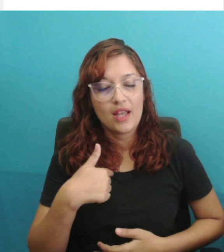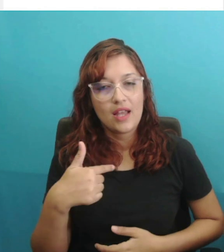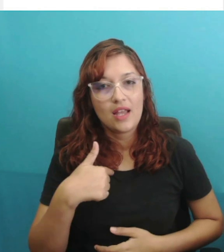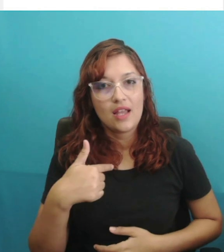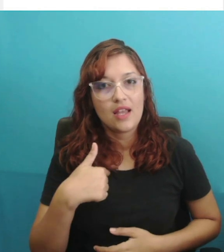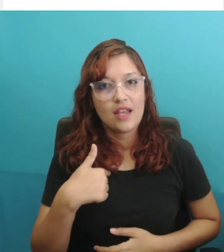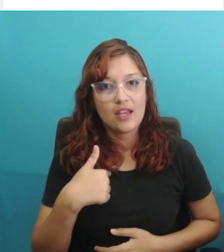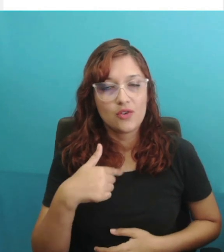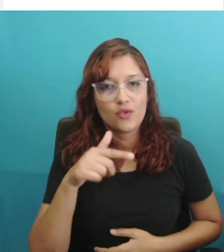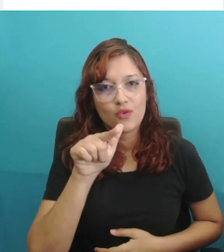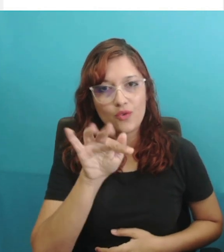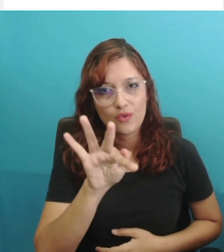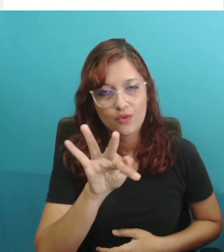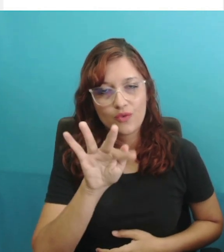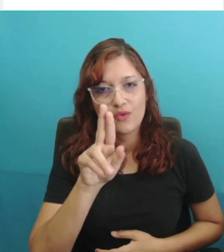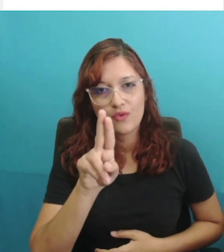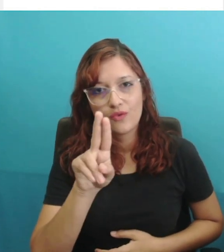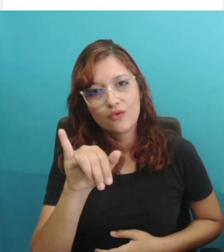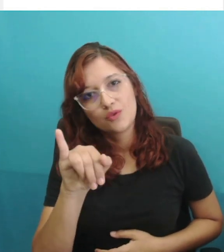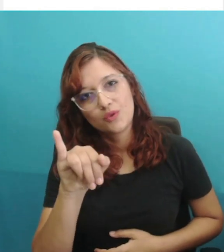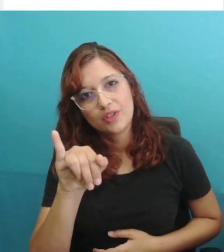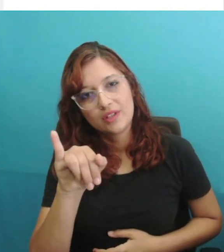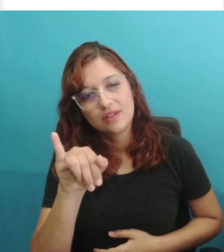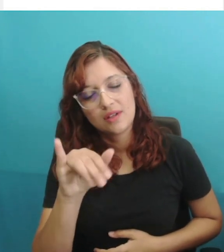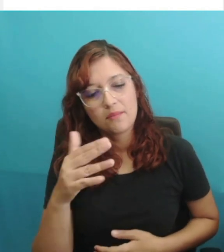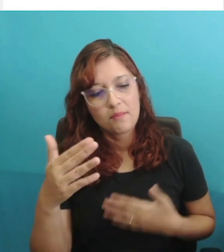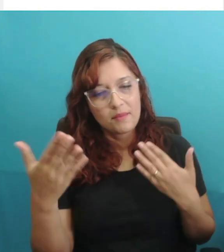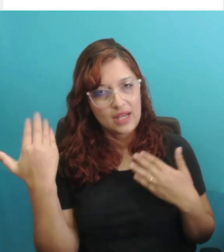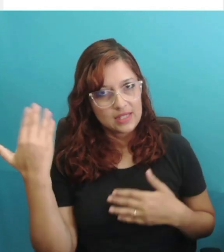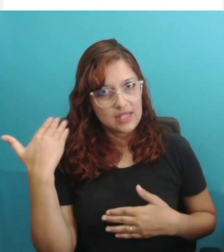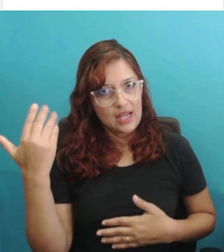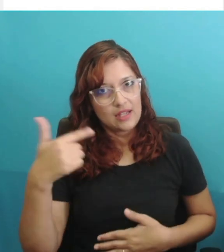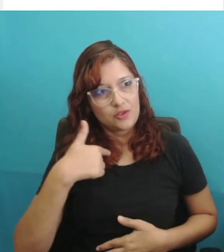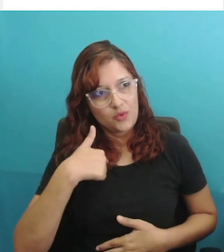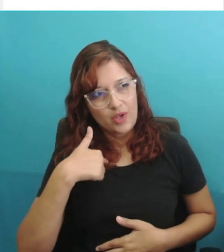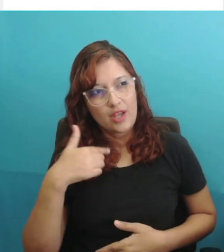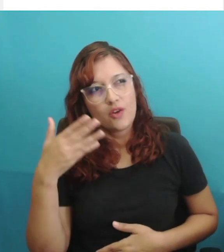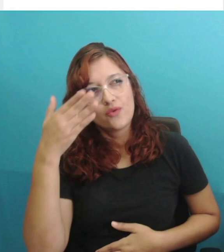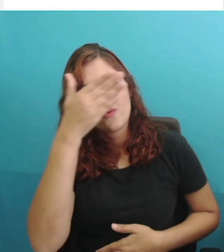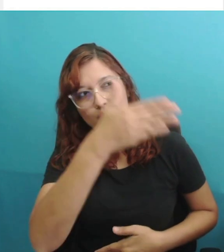Mas se for no passado, eu fui.